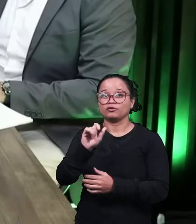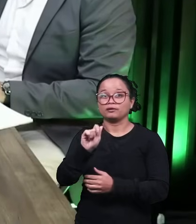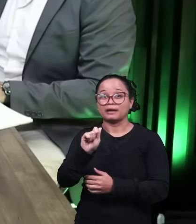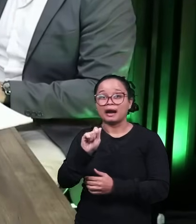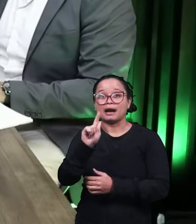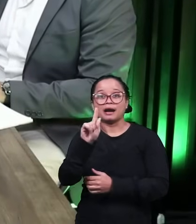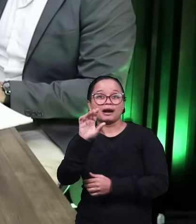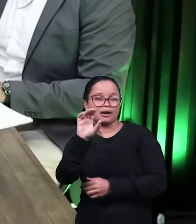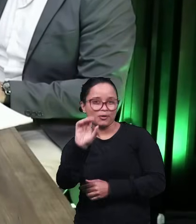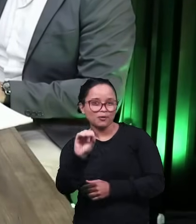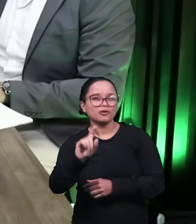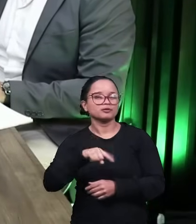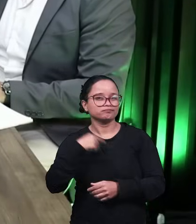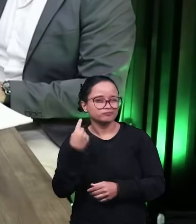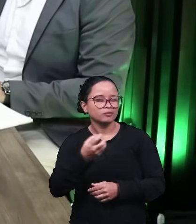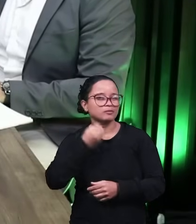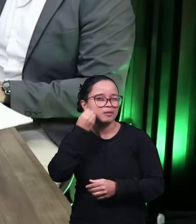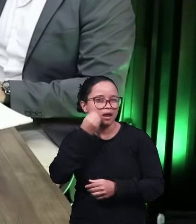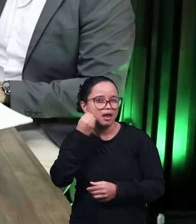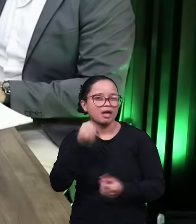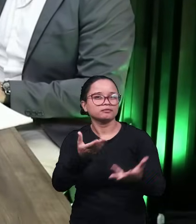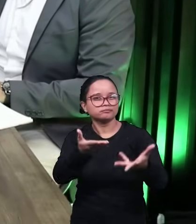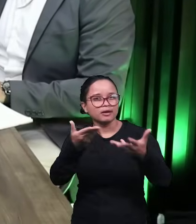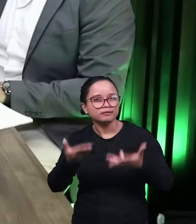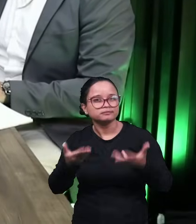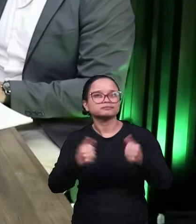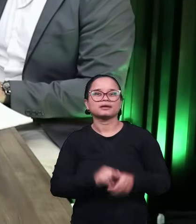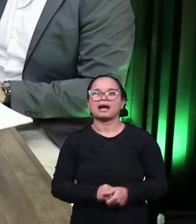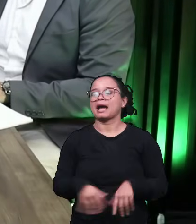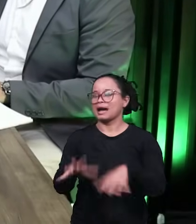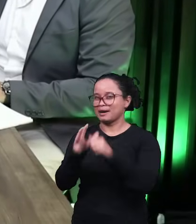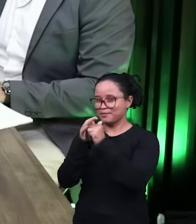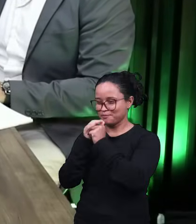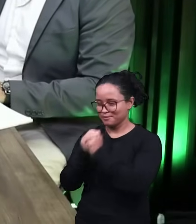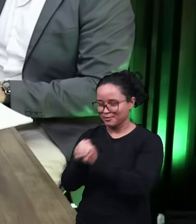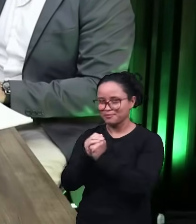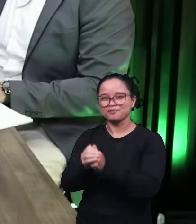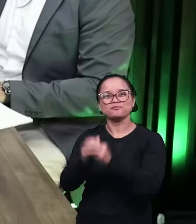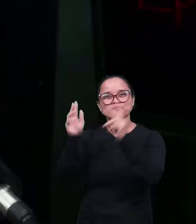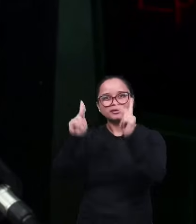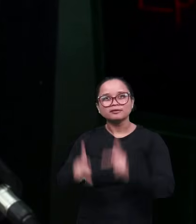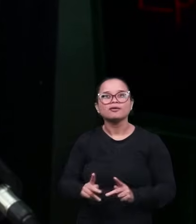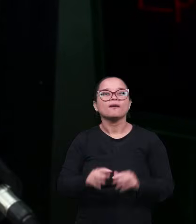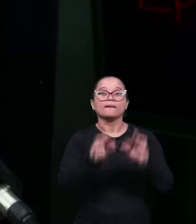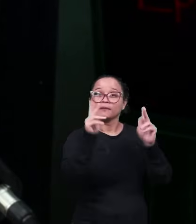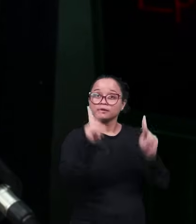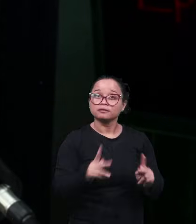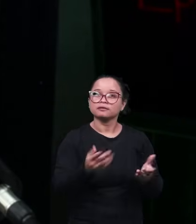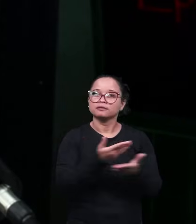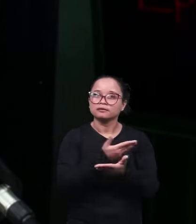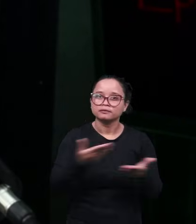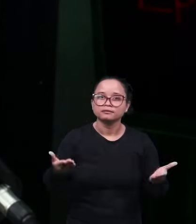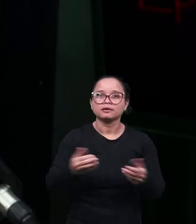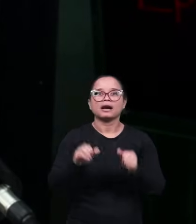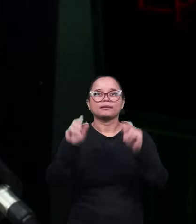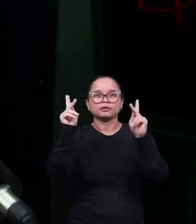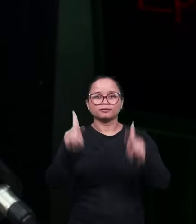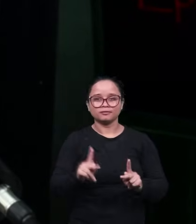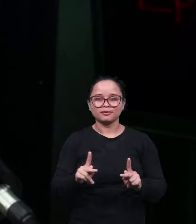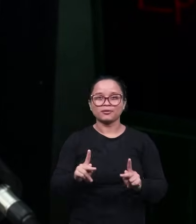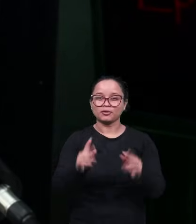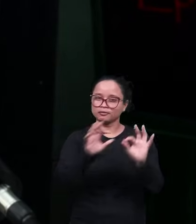nós possamos aqui viver uma grande experiência nesse episódio. Amém. Paz do Senhor, pastor Alex, pastor Roberto, aqueles que nos assistem, a paz do